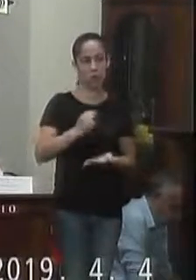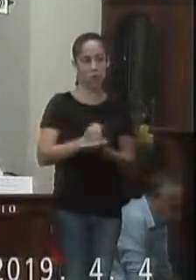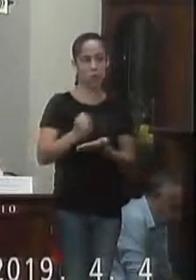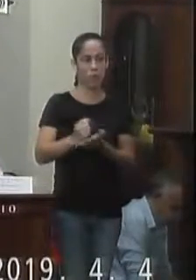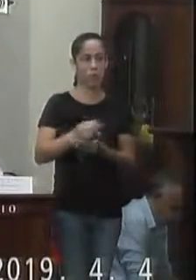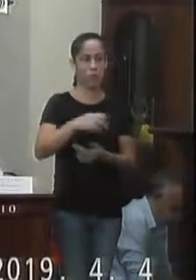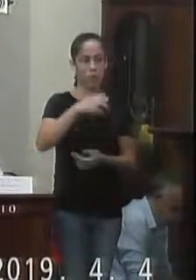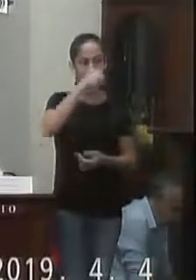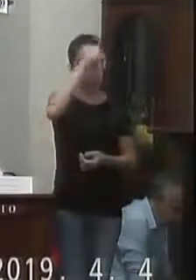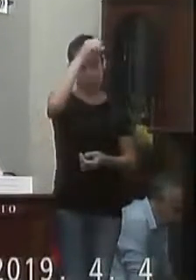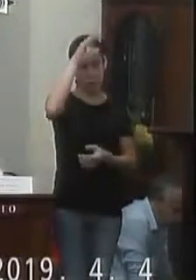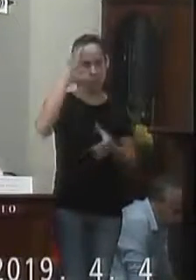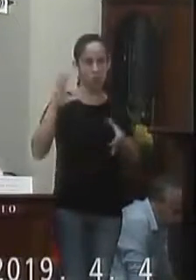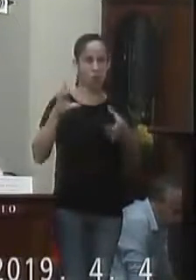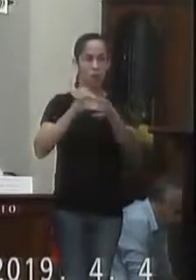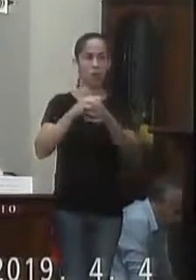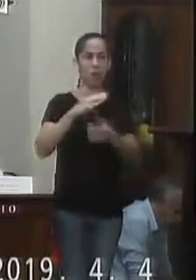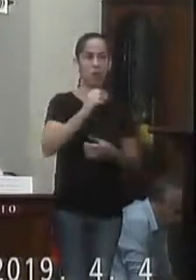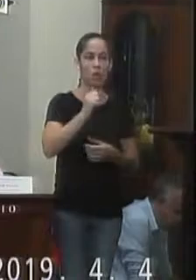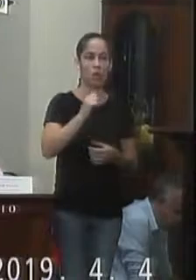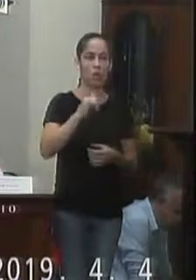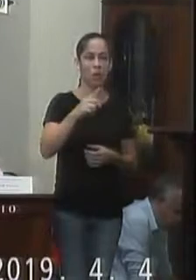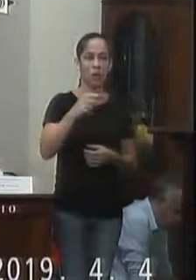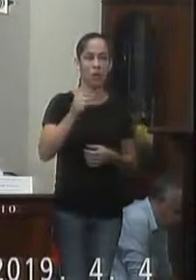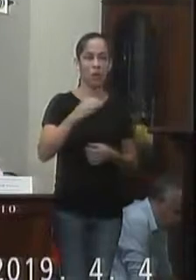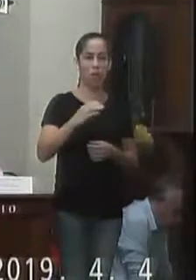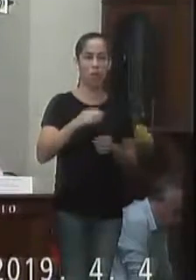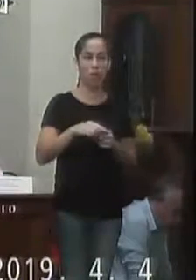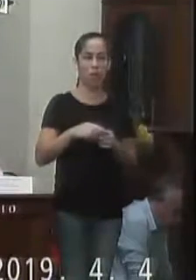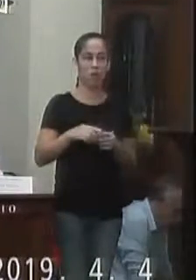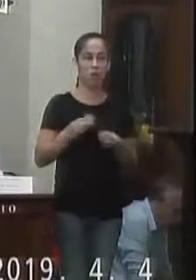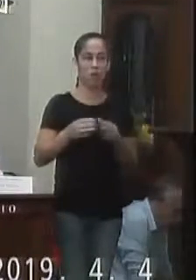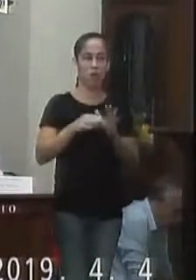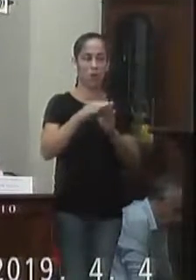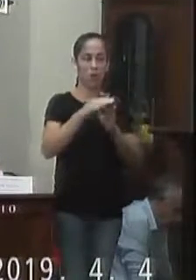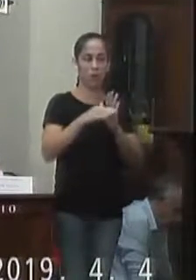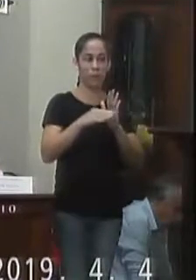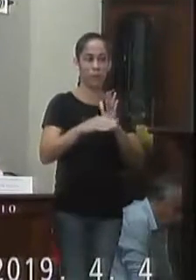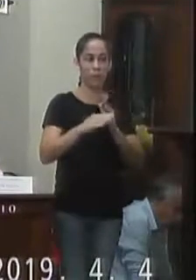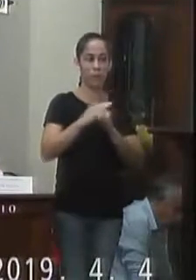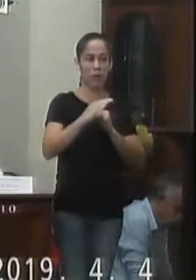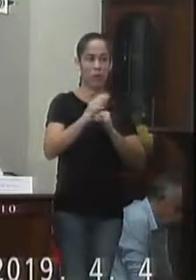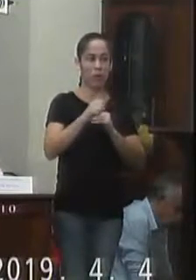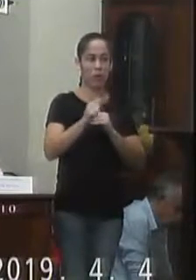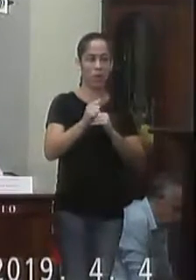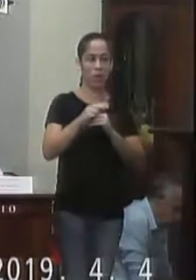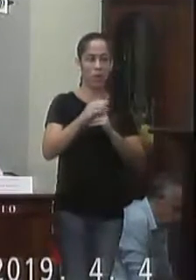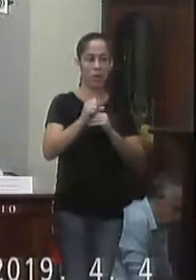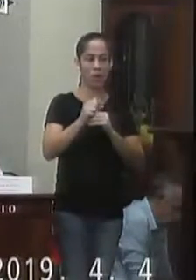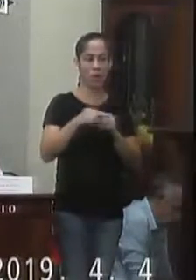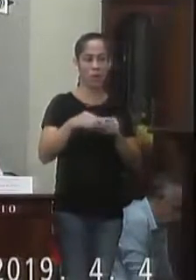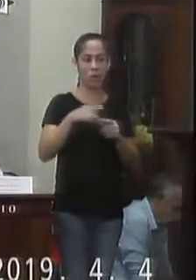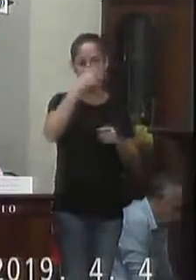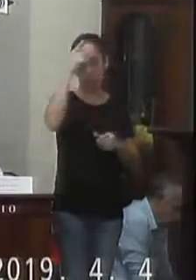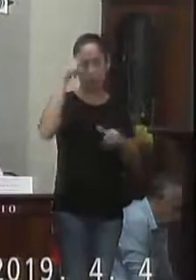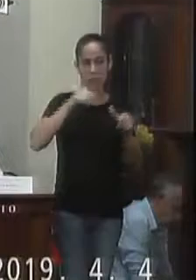contrato da prefeitura com a Caixa Econômica Federal com relação às cláusulas dos empréstimos consignados para os funcionários